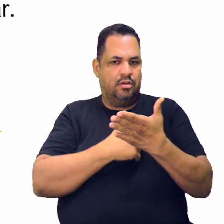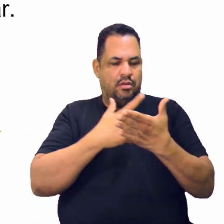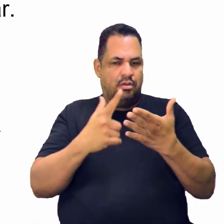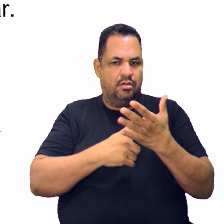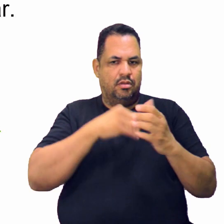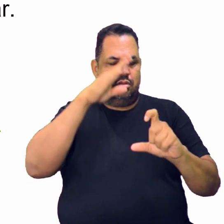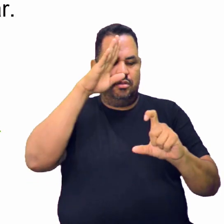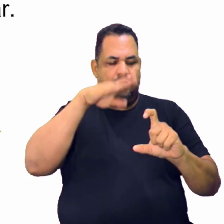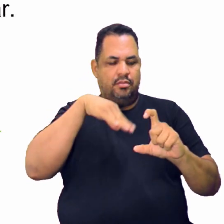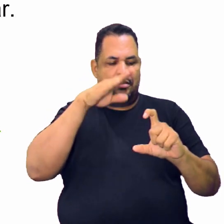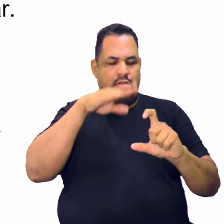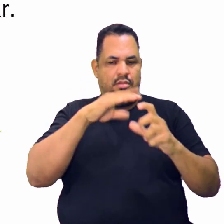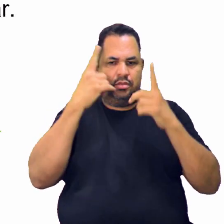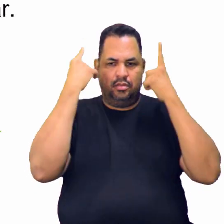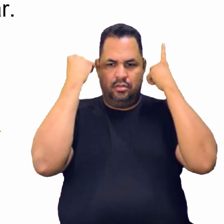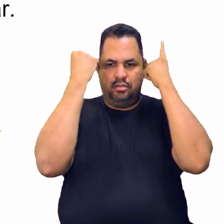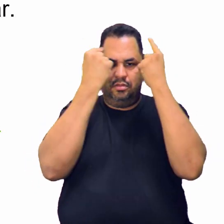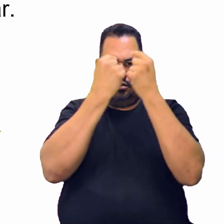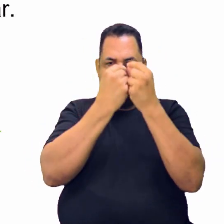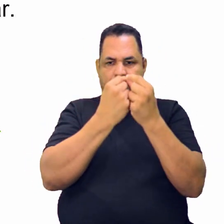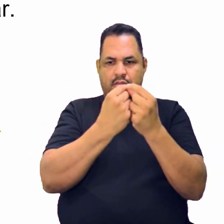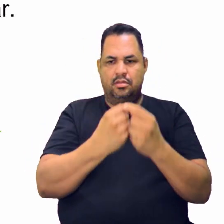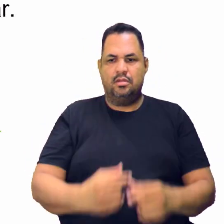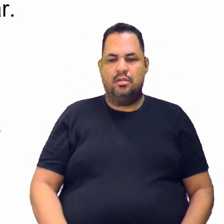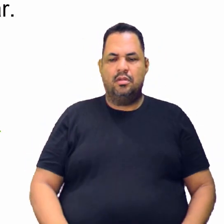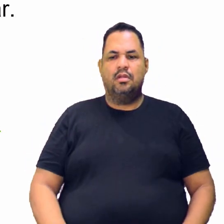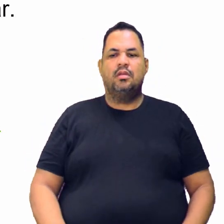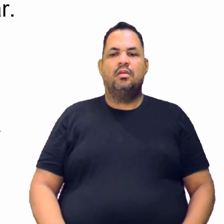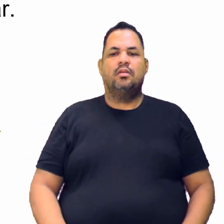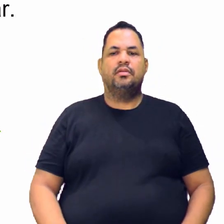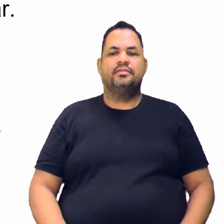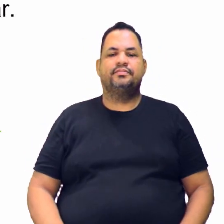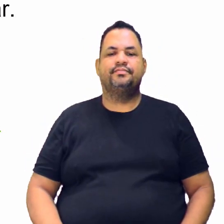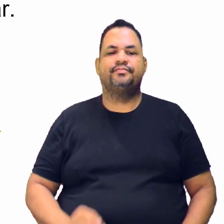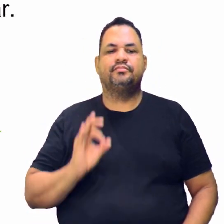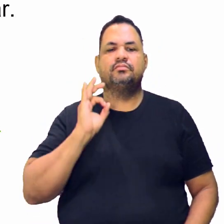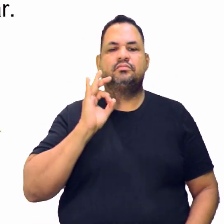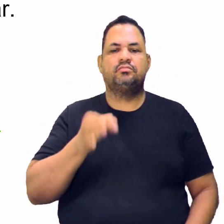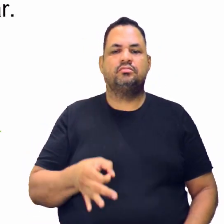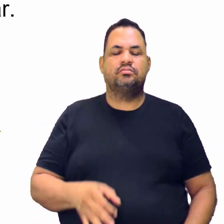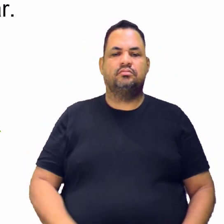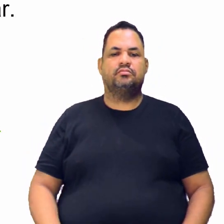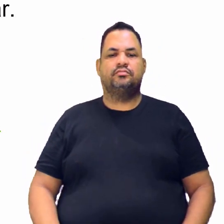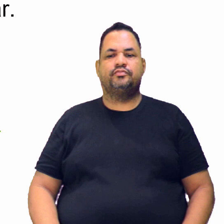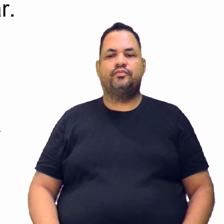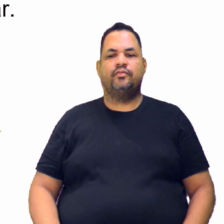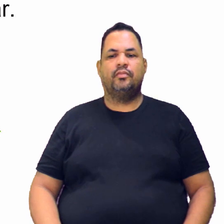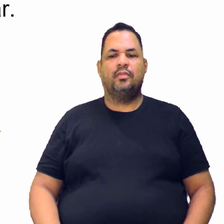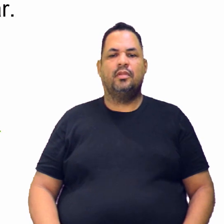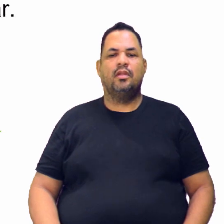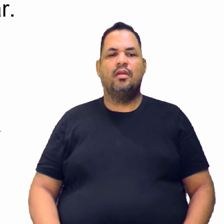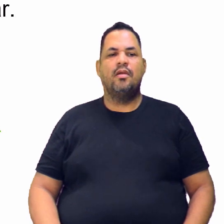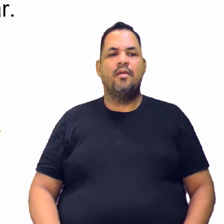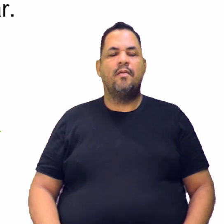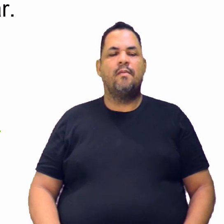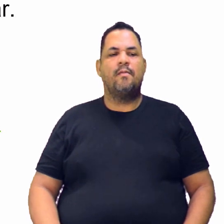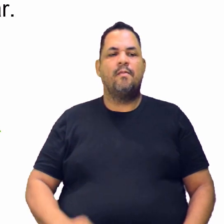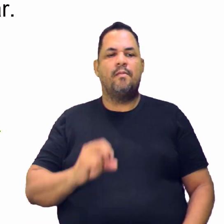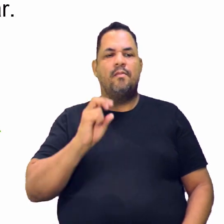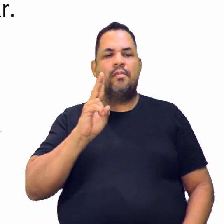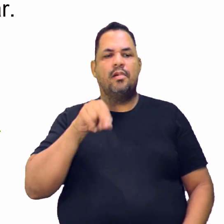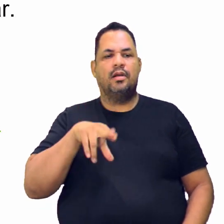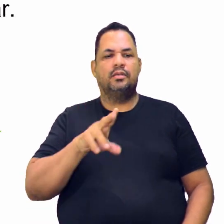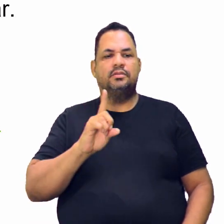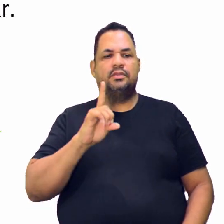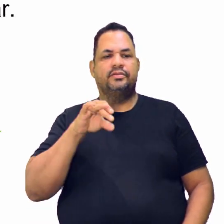livro de mitologia grega. Tá certo? Aí eu coloco